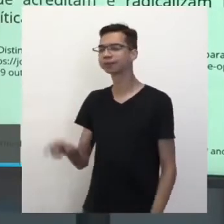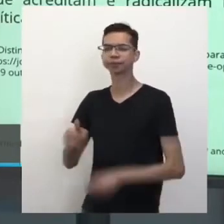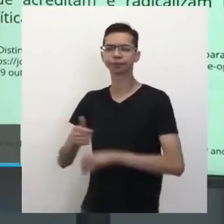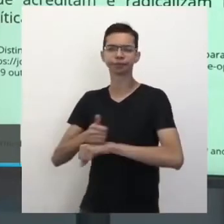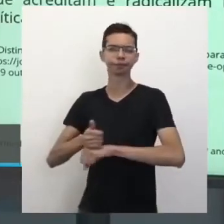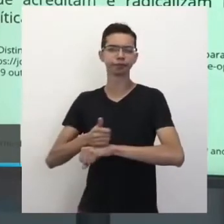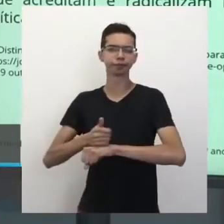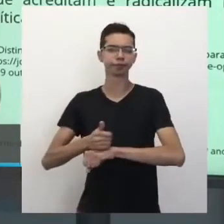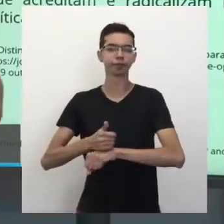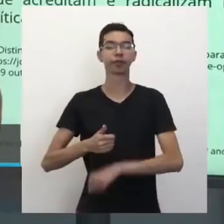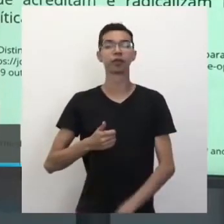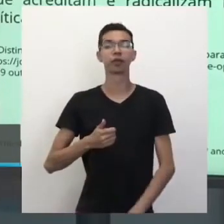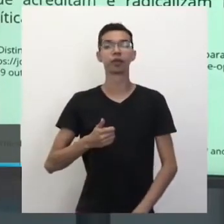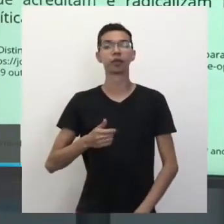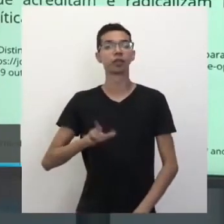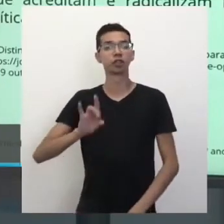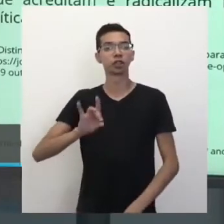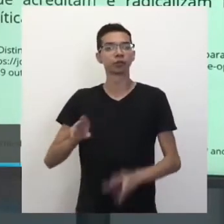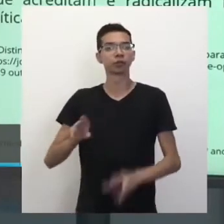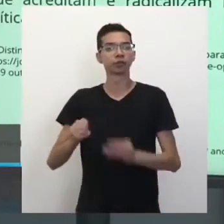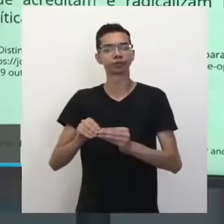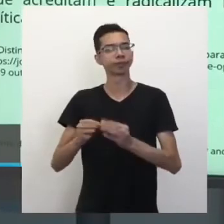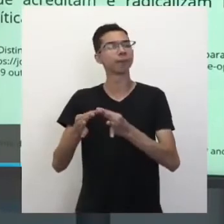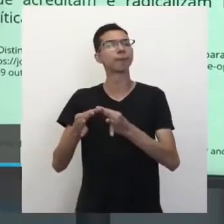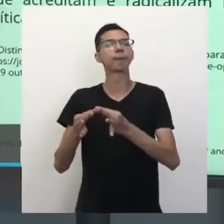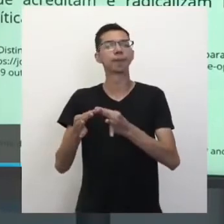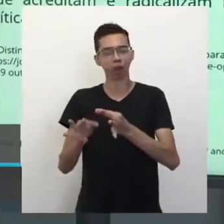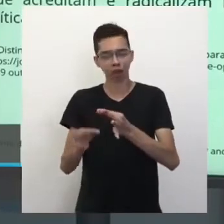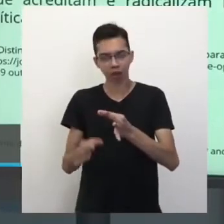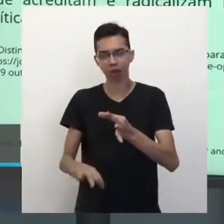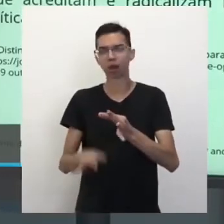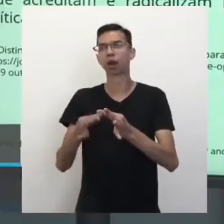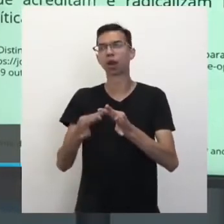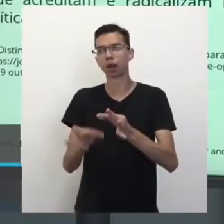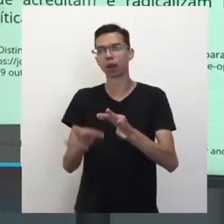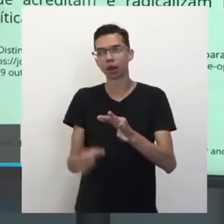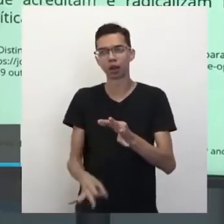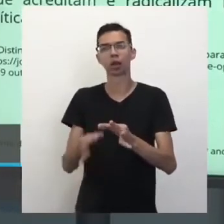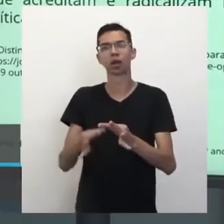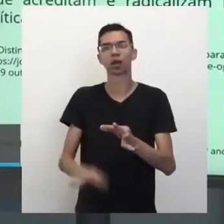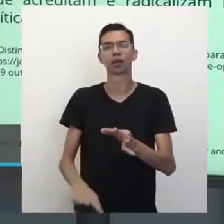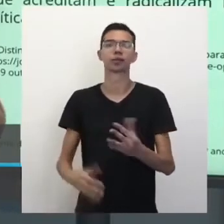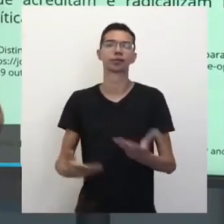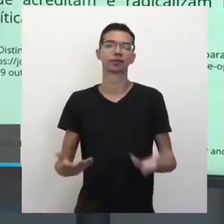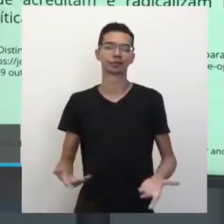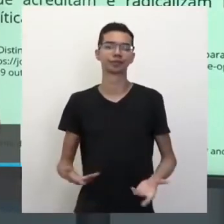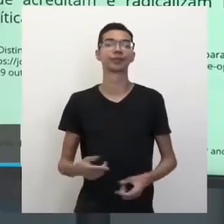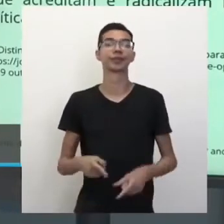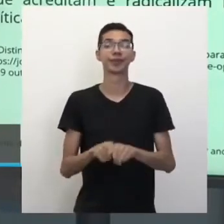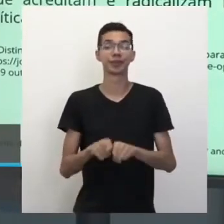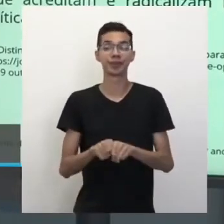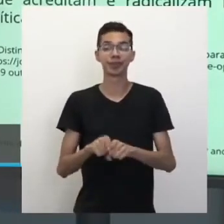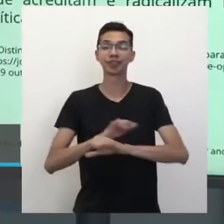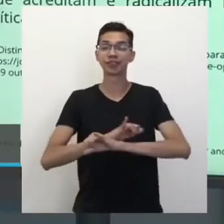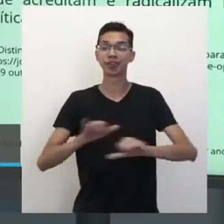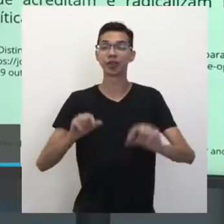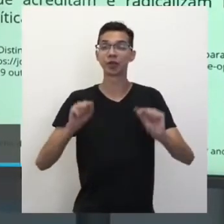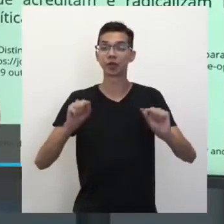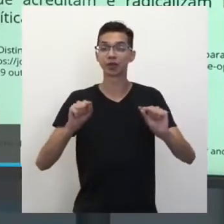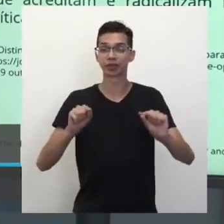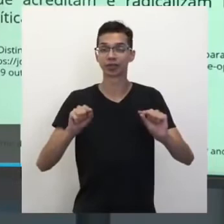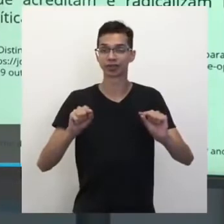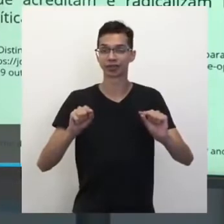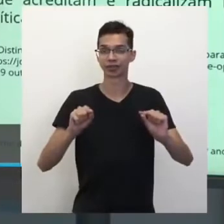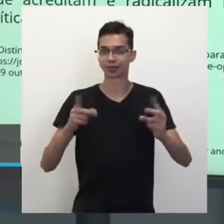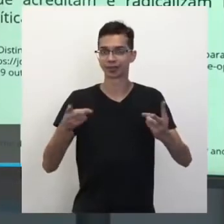falando mais do que deveriam, o jornalista, no caso. E outra coisa que eles comentam aqui, nessa fala dele, que nós